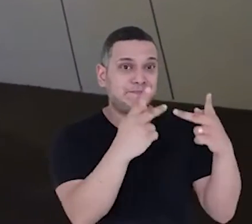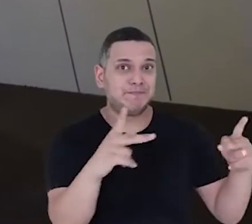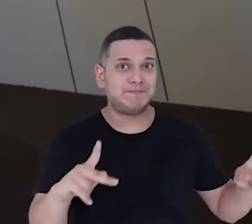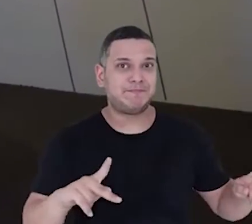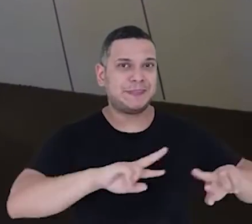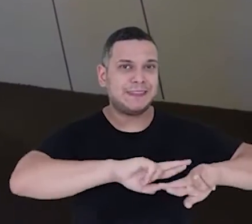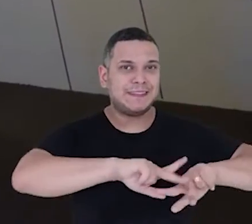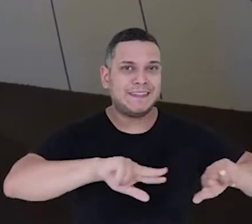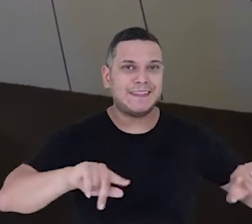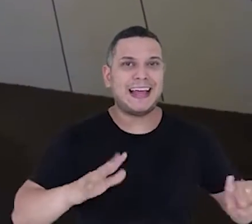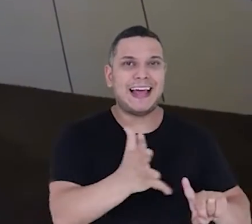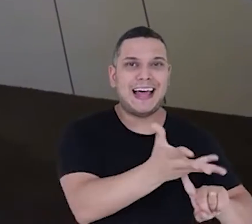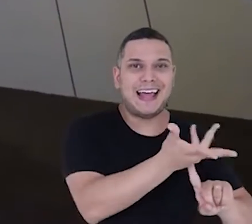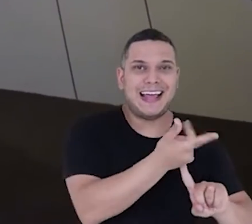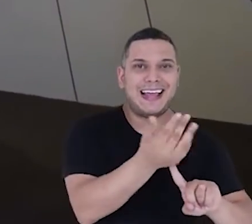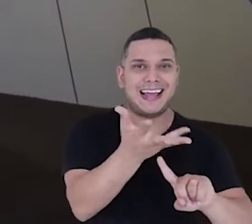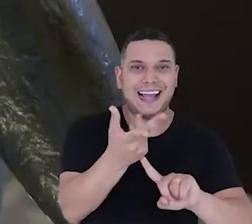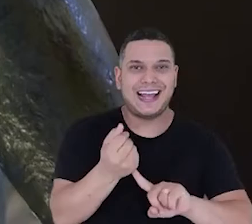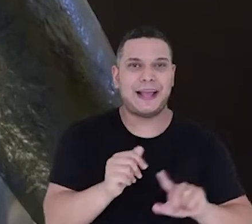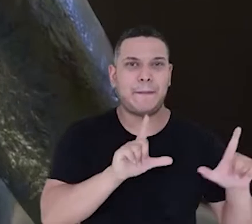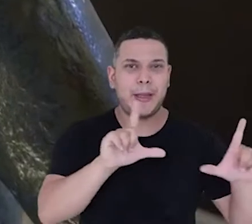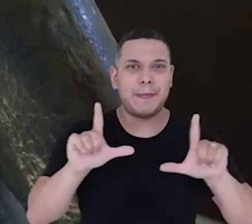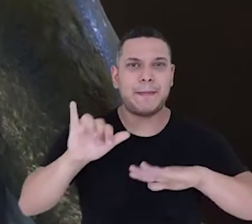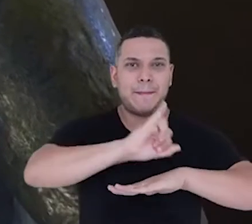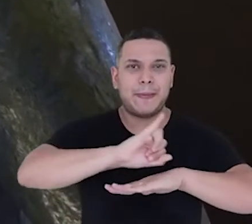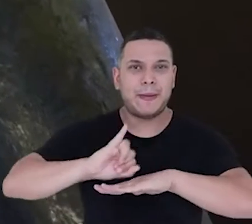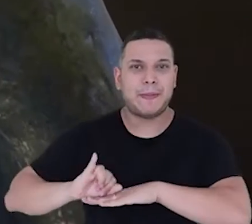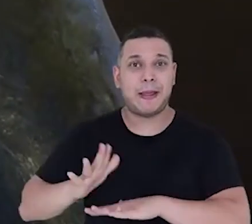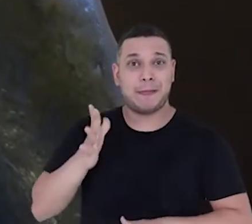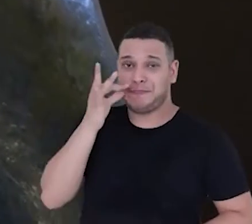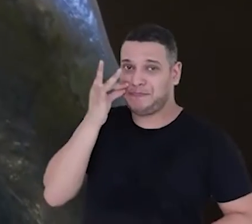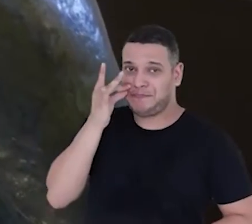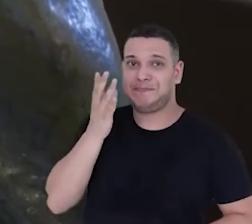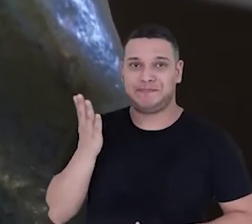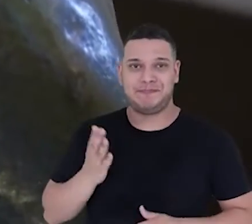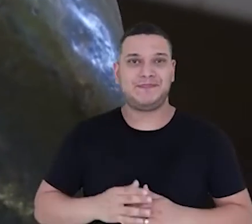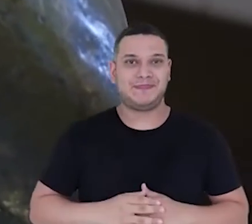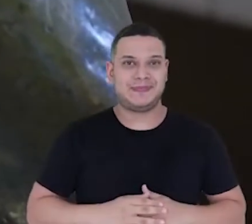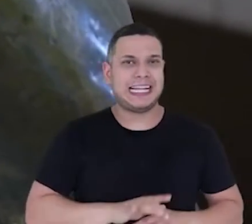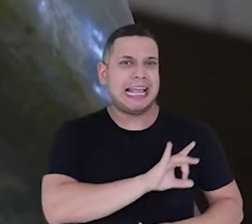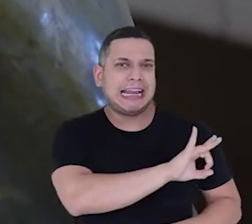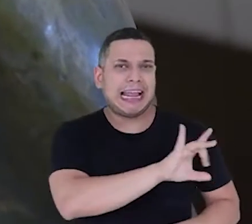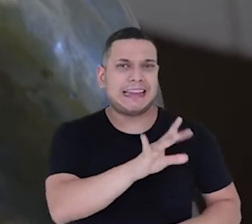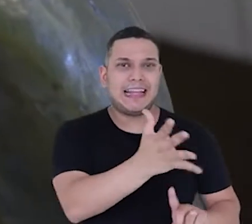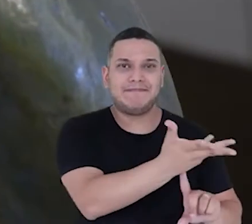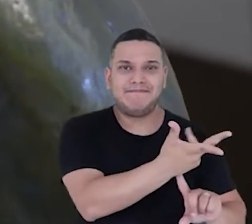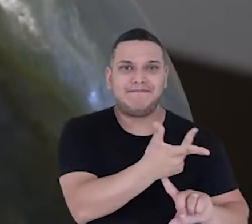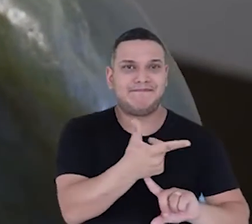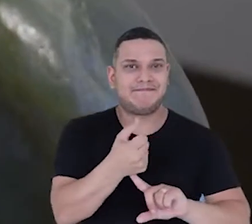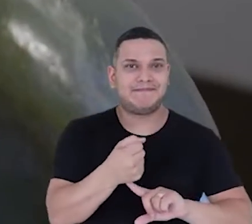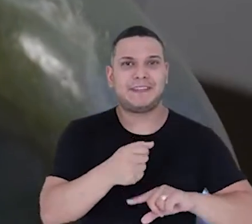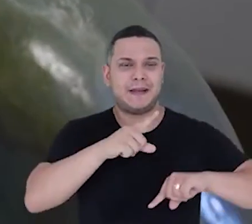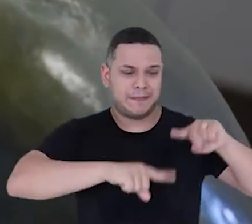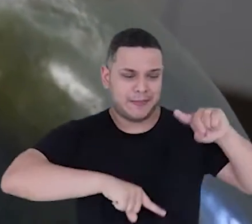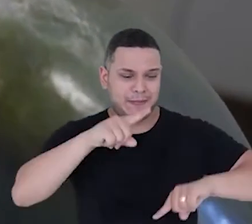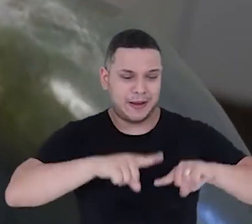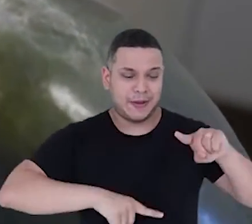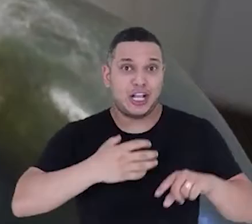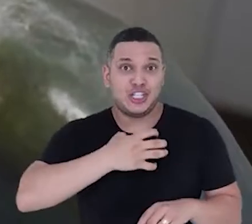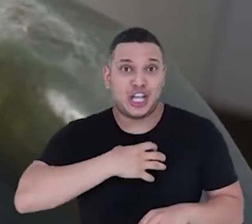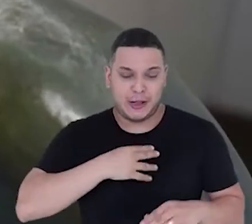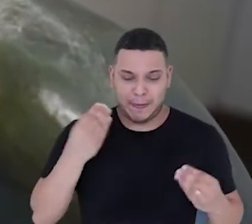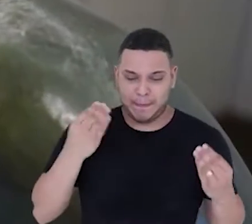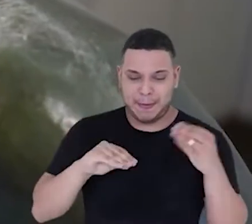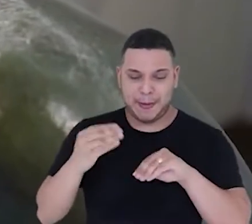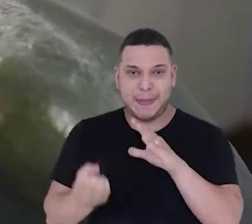obras vistas nessa exposição. É porque cada artista apresenta um modo de lidar com os materiais, com modos